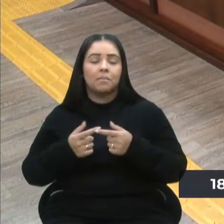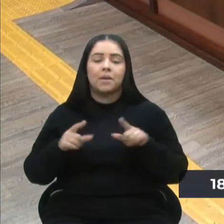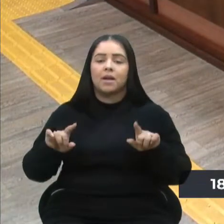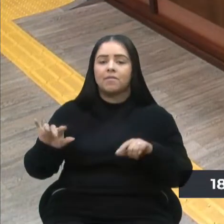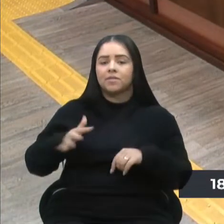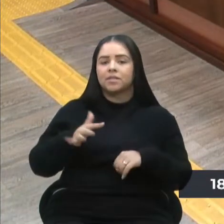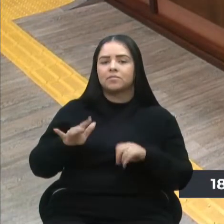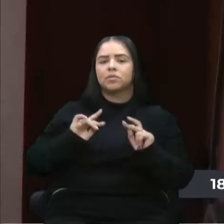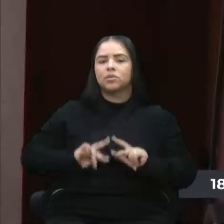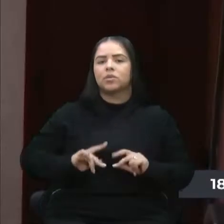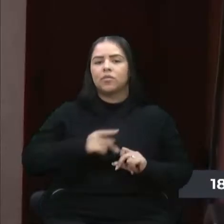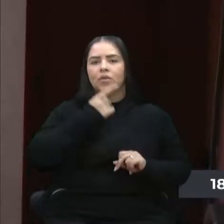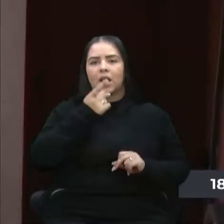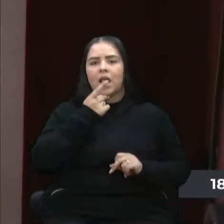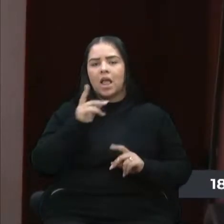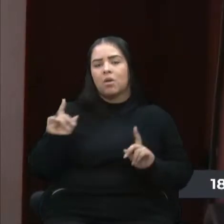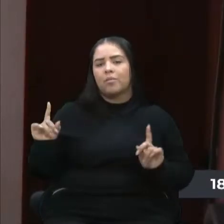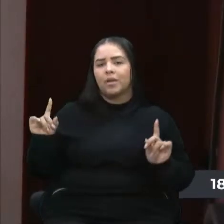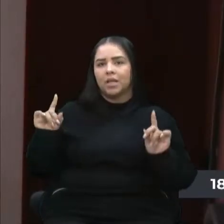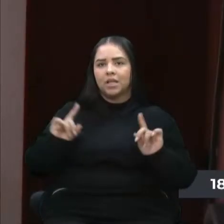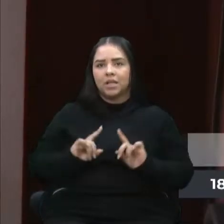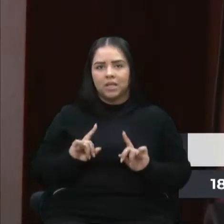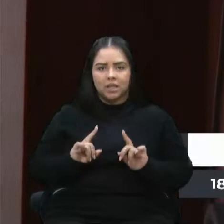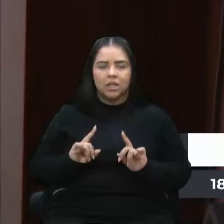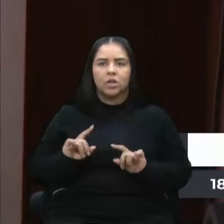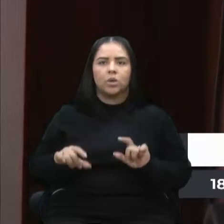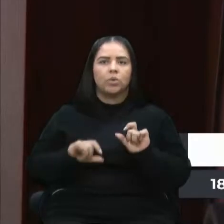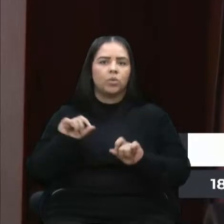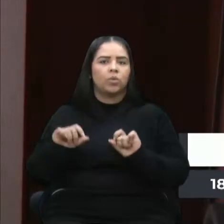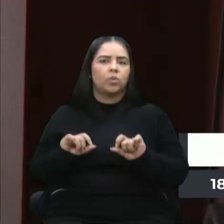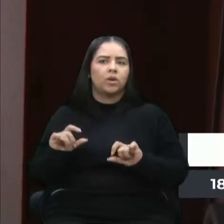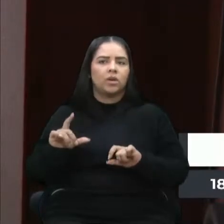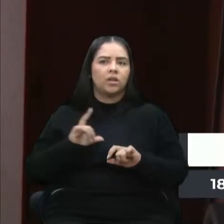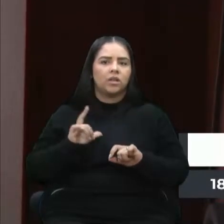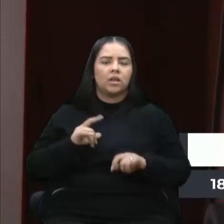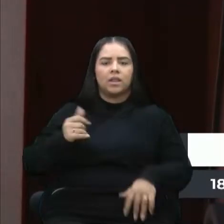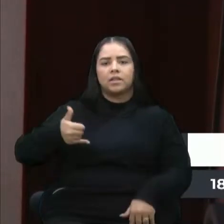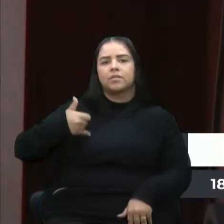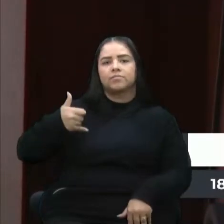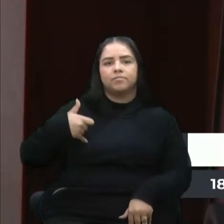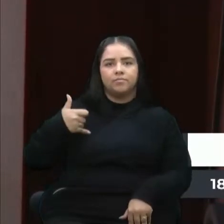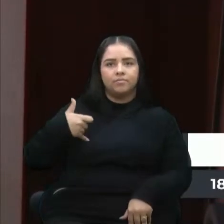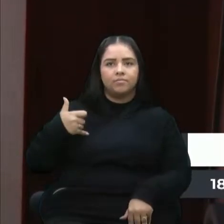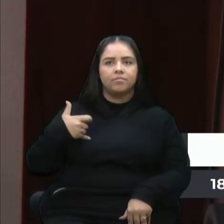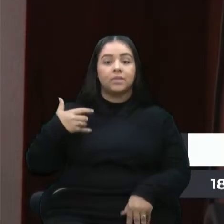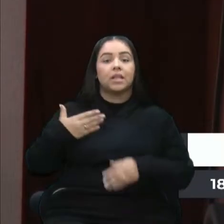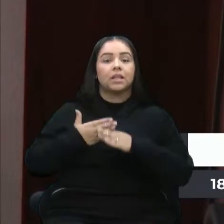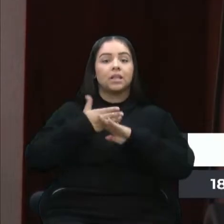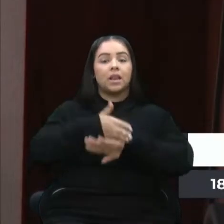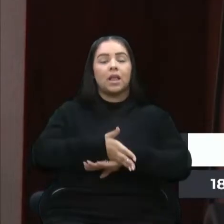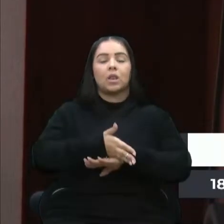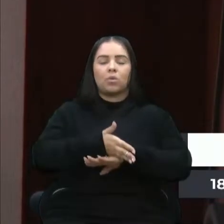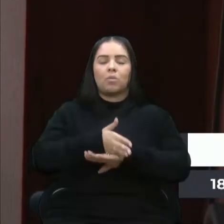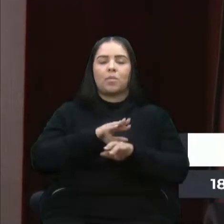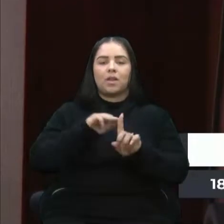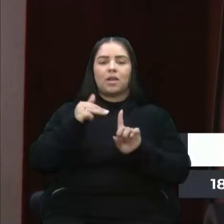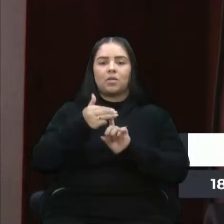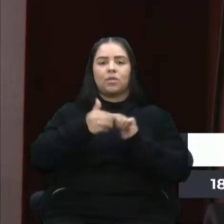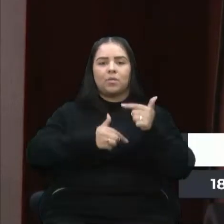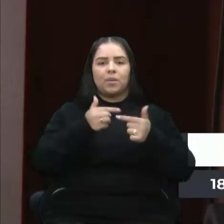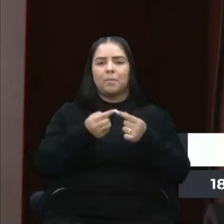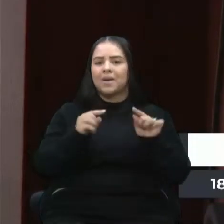pessoas falam de reduzir a questão da idade para inserir no mercado de trabalho, mas muitas pessoas